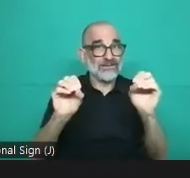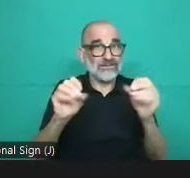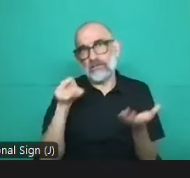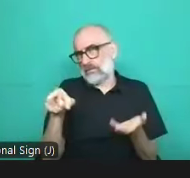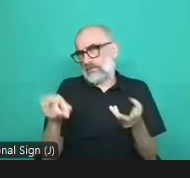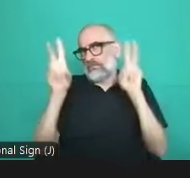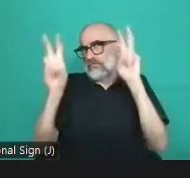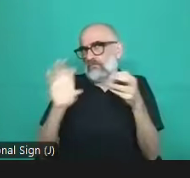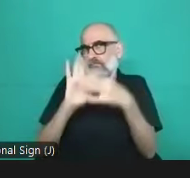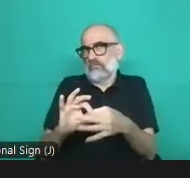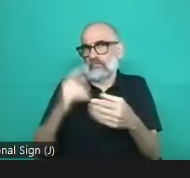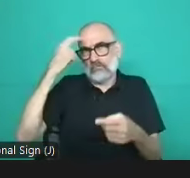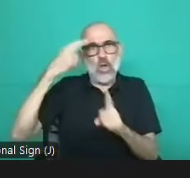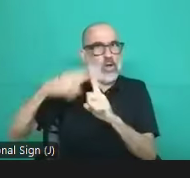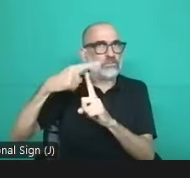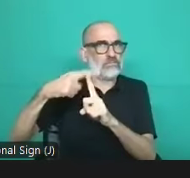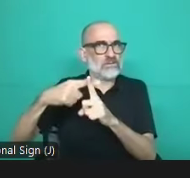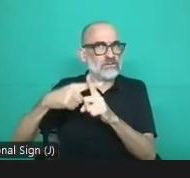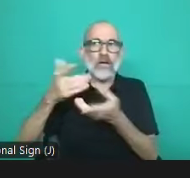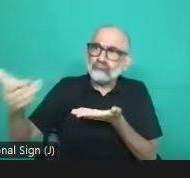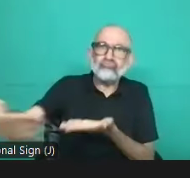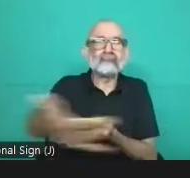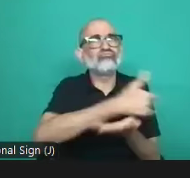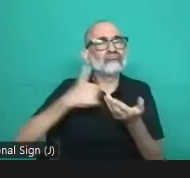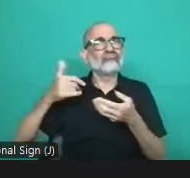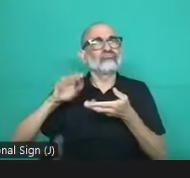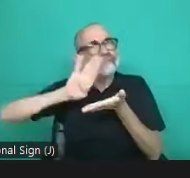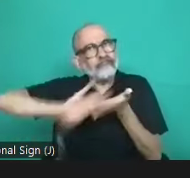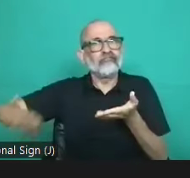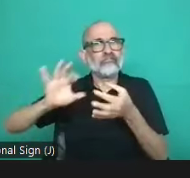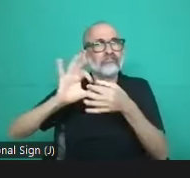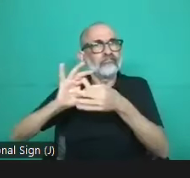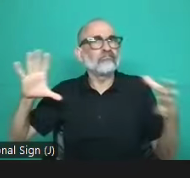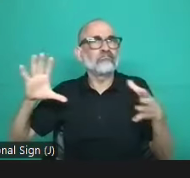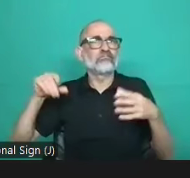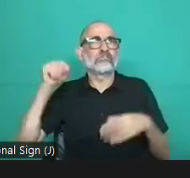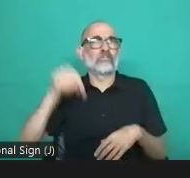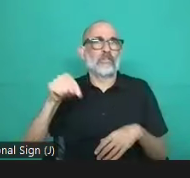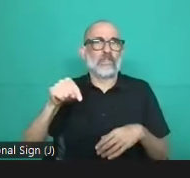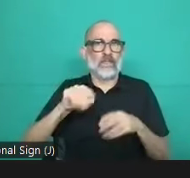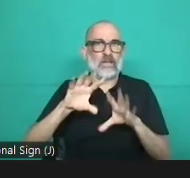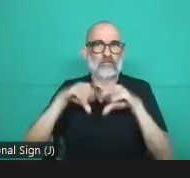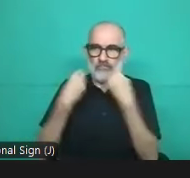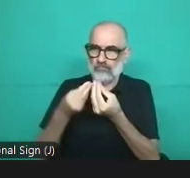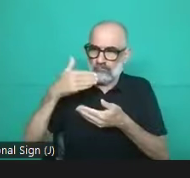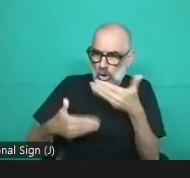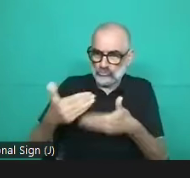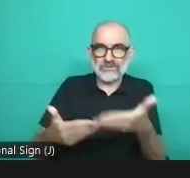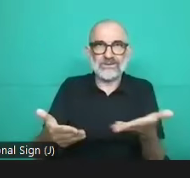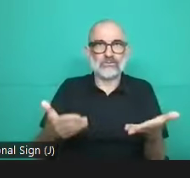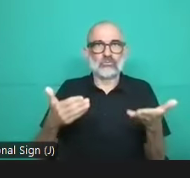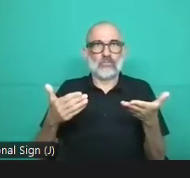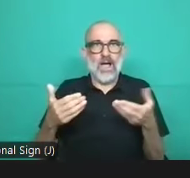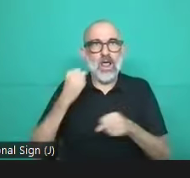possibilitar o atendimento, a avaliação clínica e o diagnóstico em tempo oportuno. Para isso,